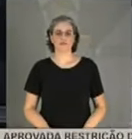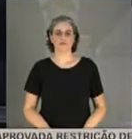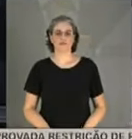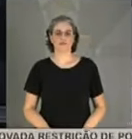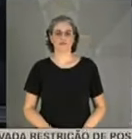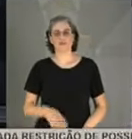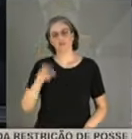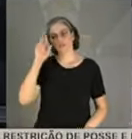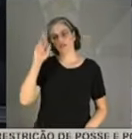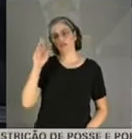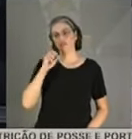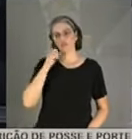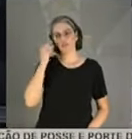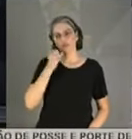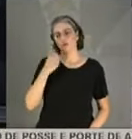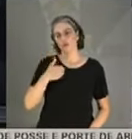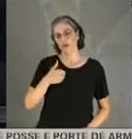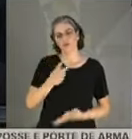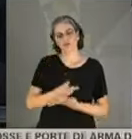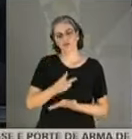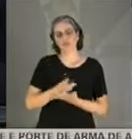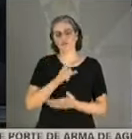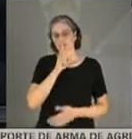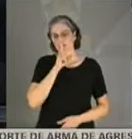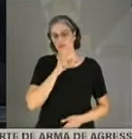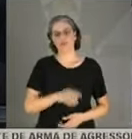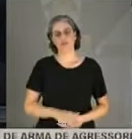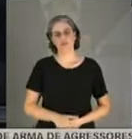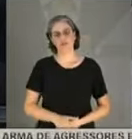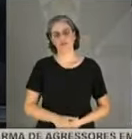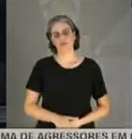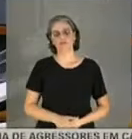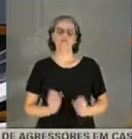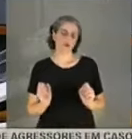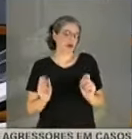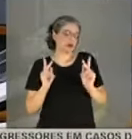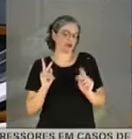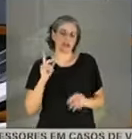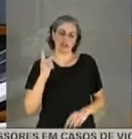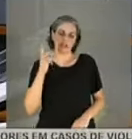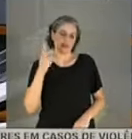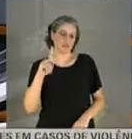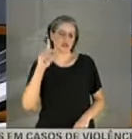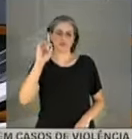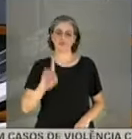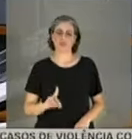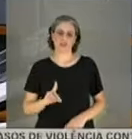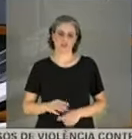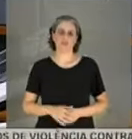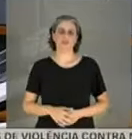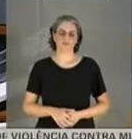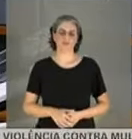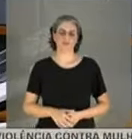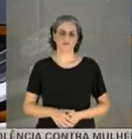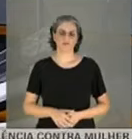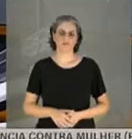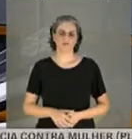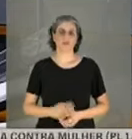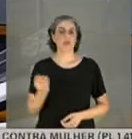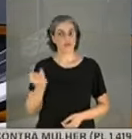Senhor senador, respeitosamente, eu vou permanecer em silêncio. Perfeitamente, direito de Vossa Senhoria, porque é importante, em relação a isso, destacar o